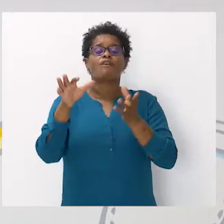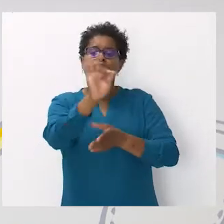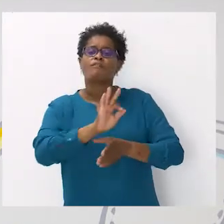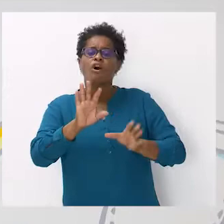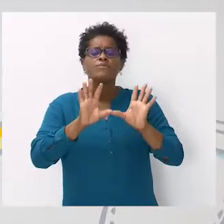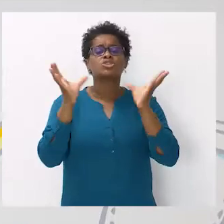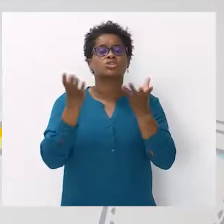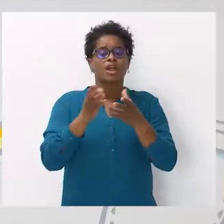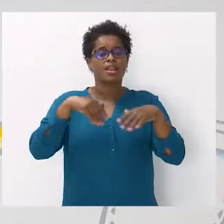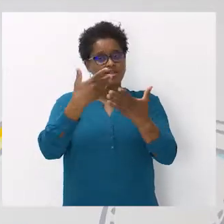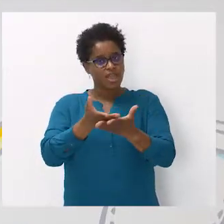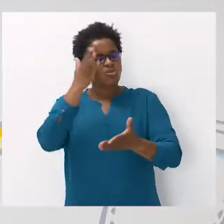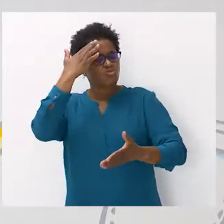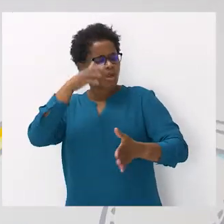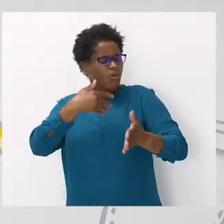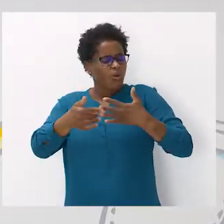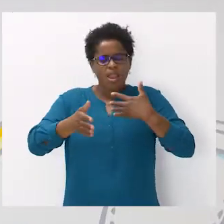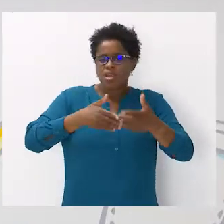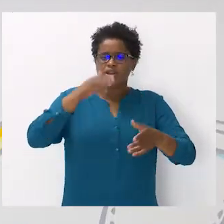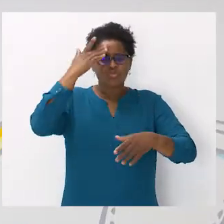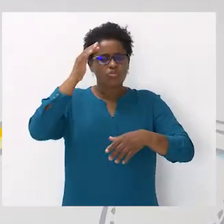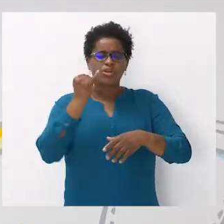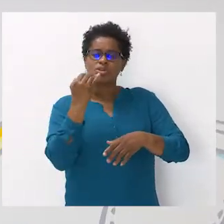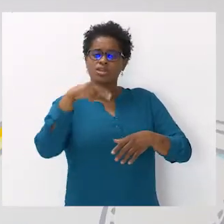geral, é dado um número qualquer, um número